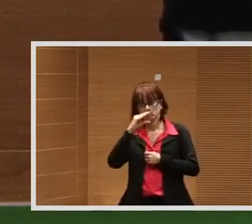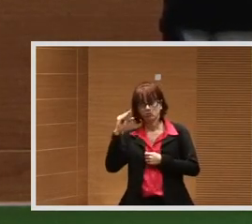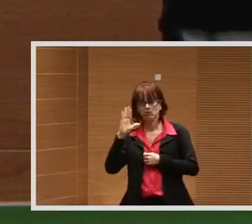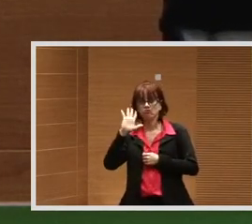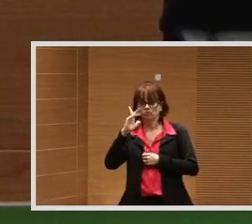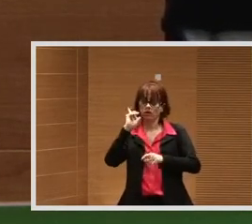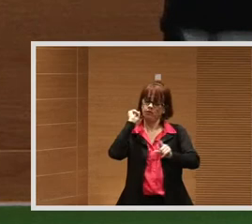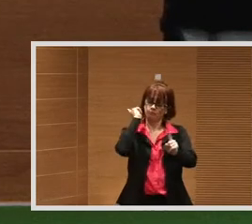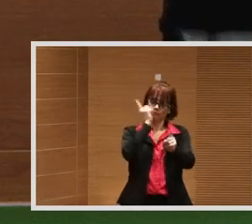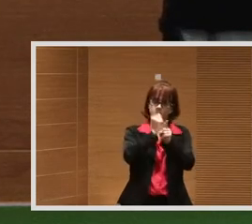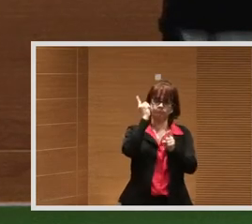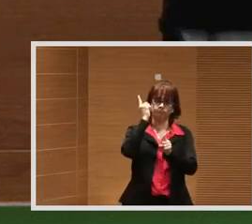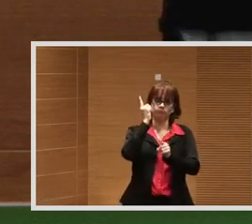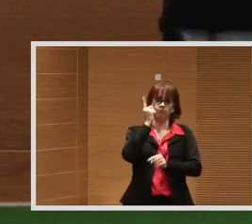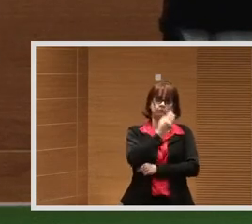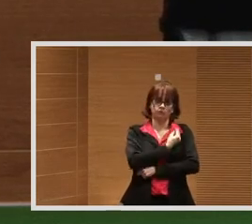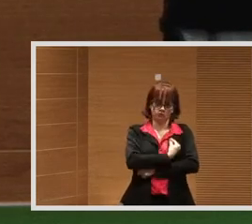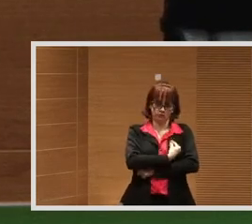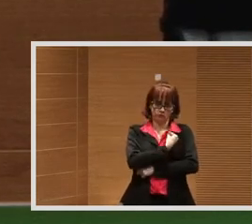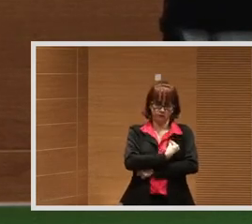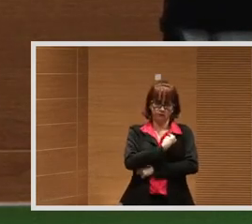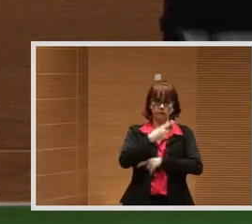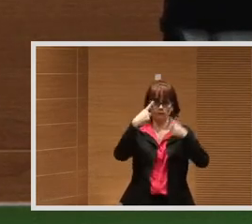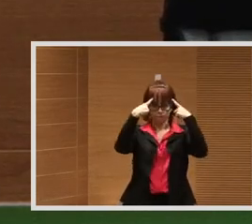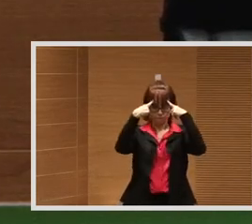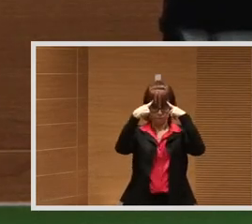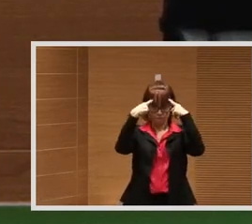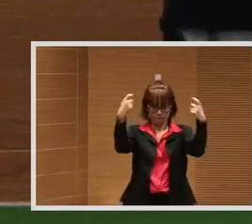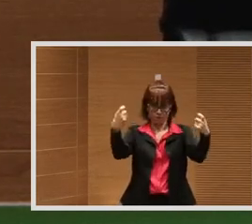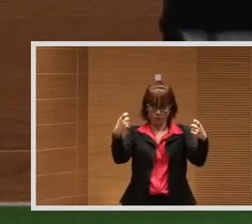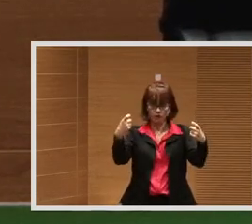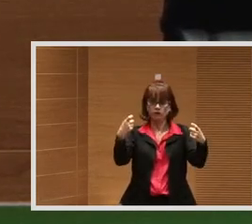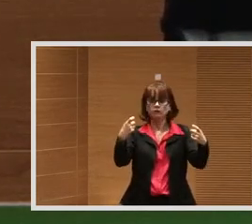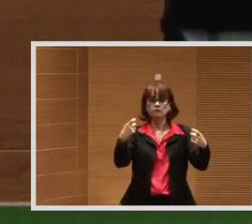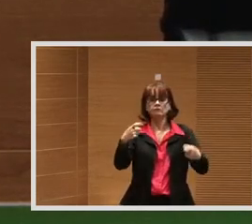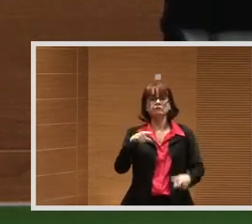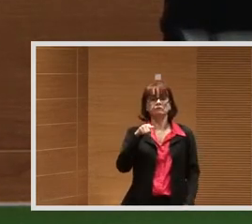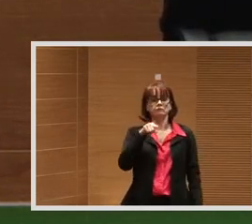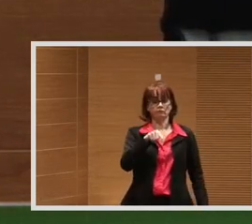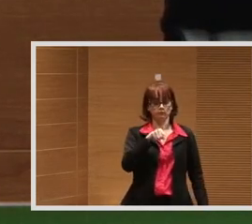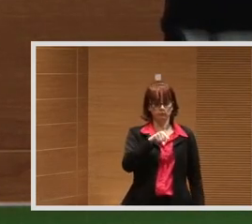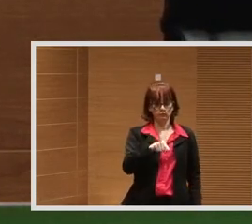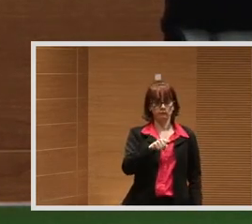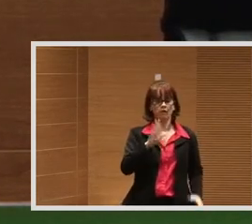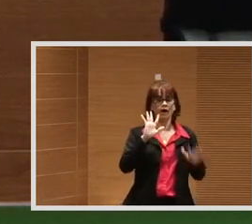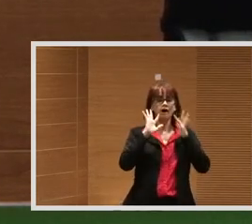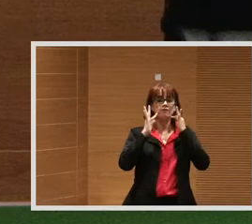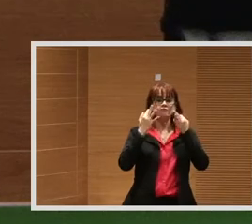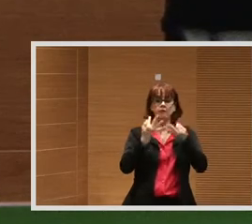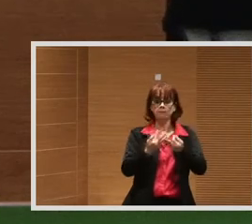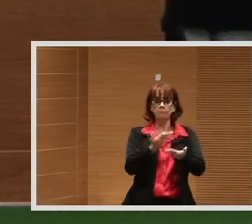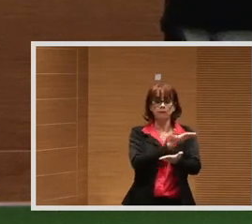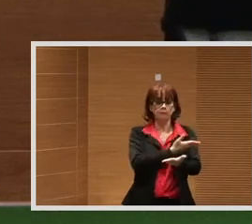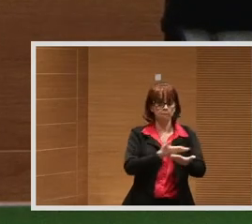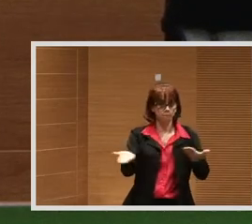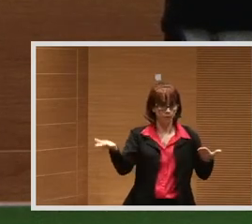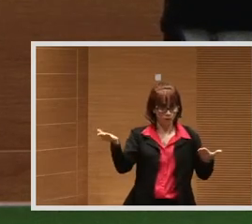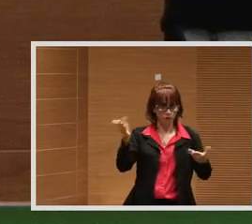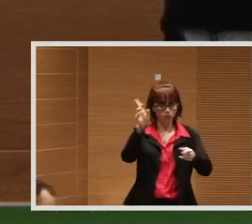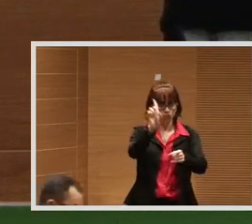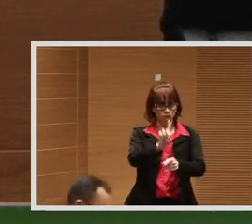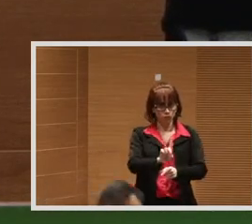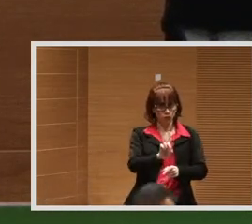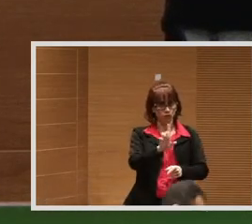detectou que viviam em situação de violência, retirados da guarda familiar e